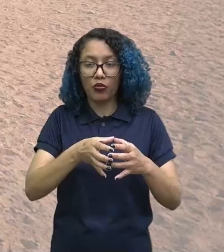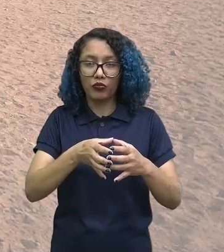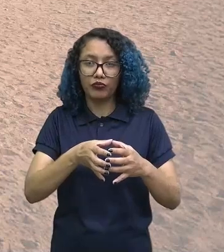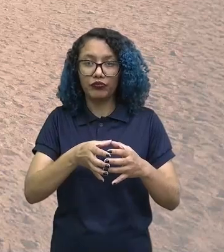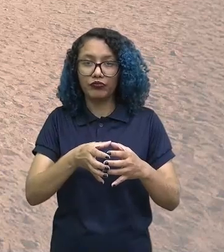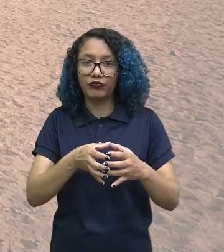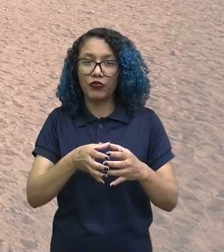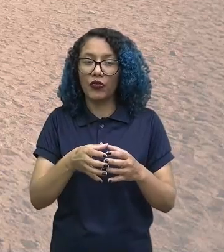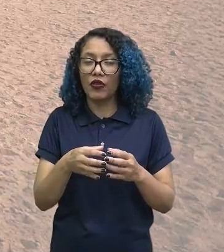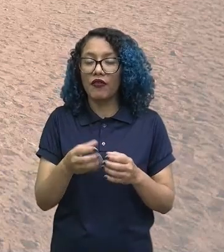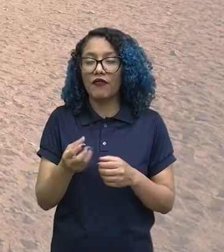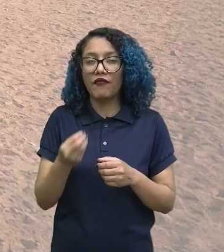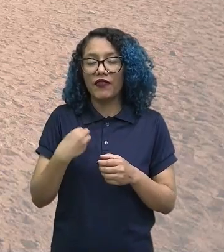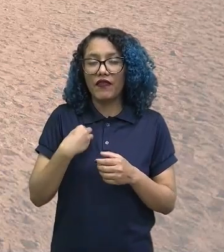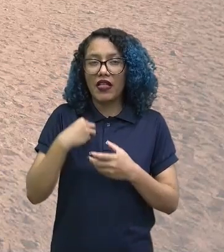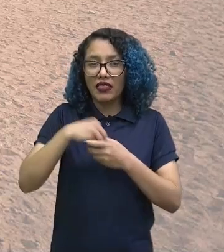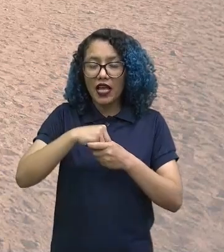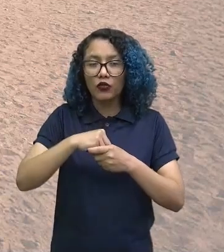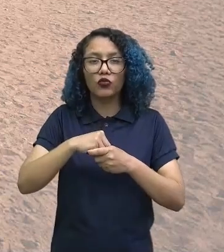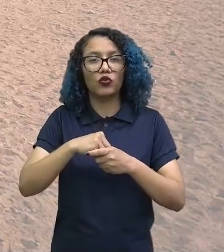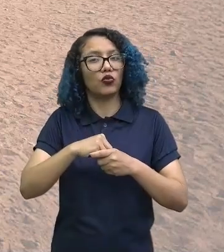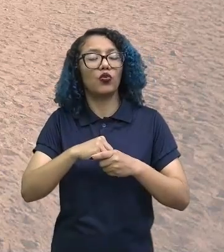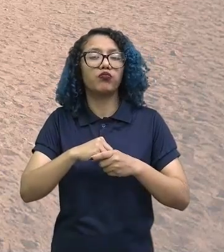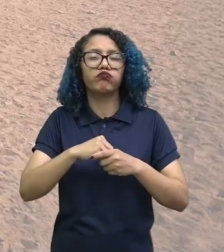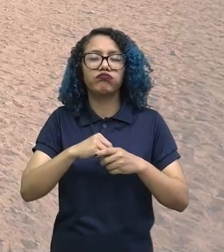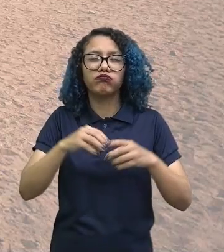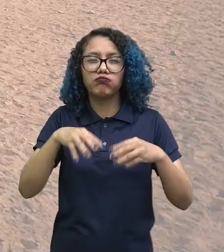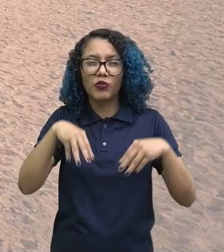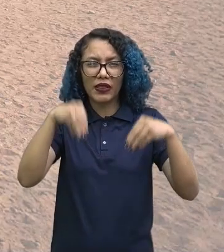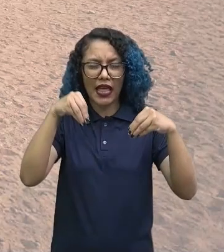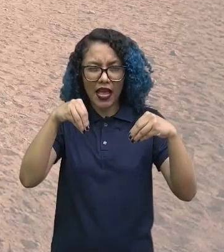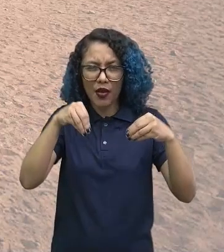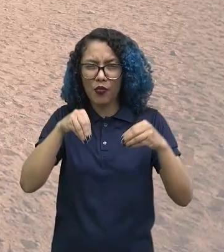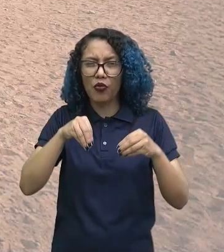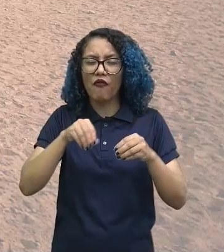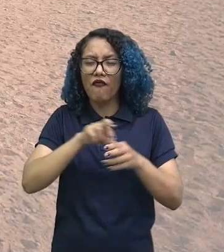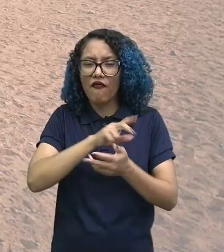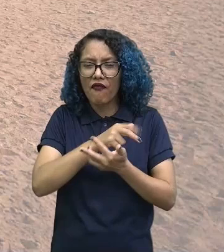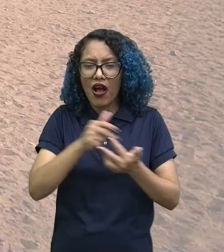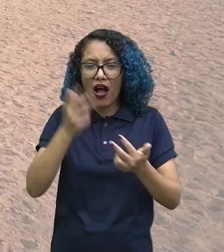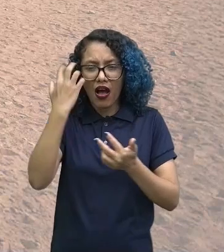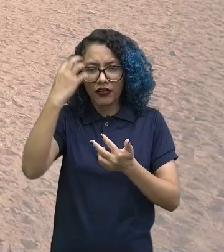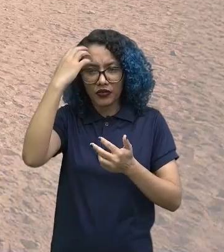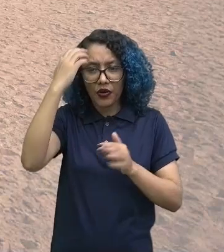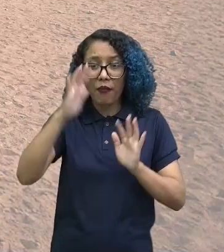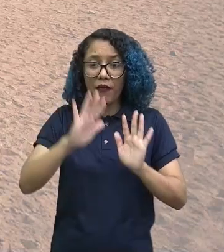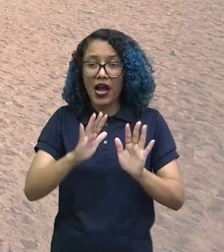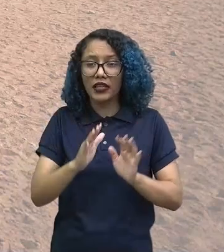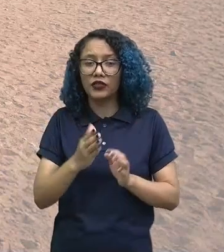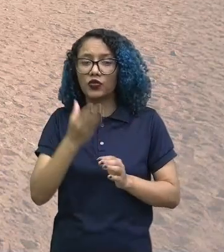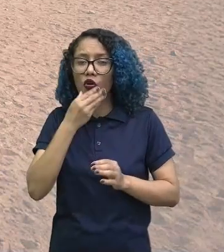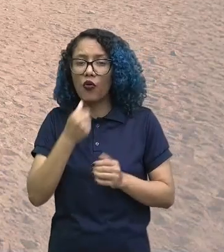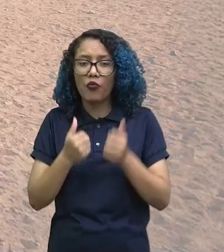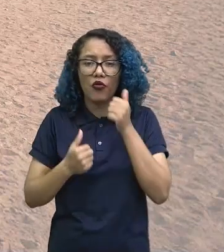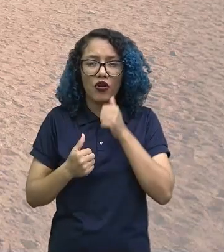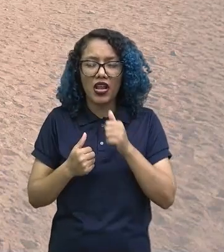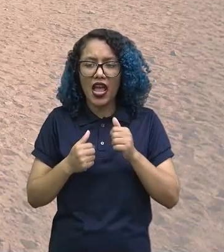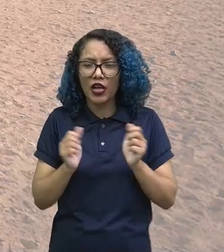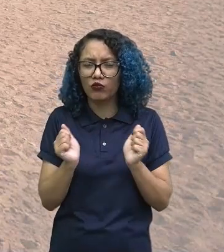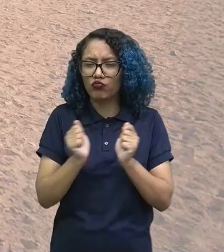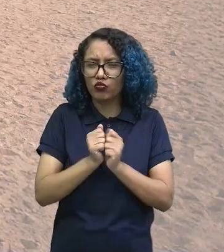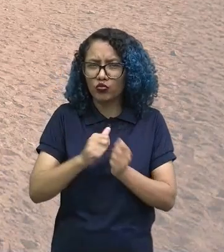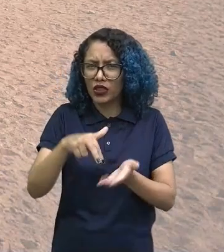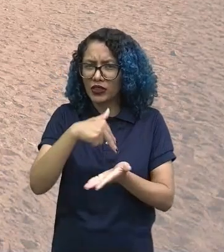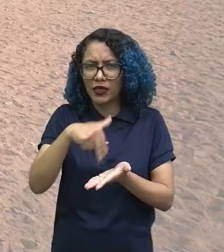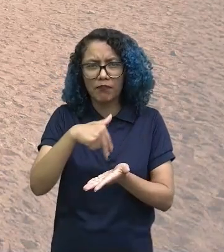entanto, homens e mulheres nunca são retratados dançando juntos nessa civilização. Nas cerimônias